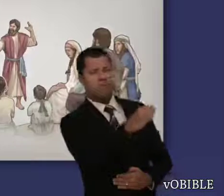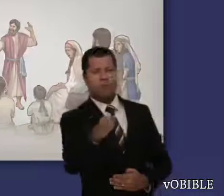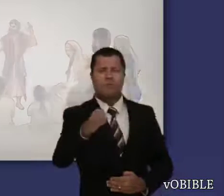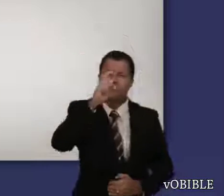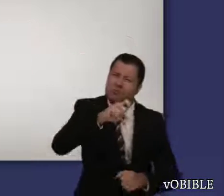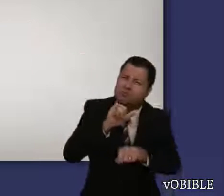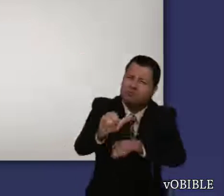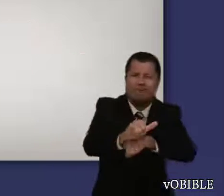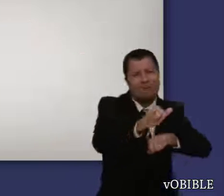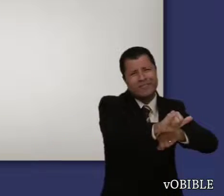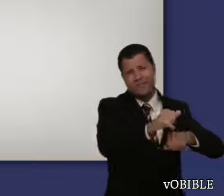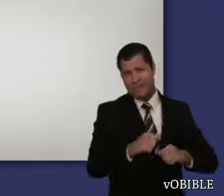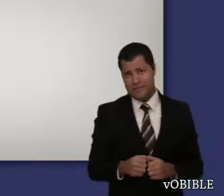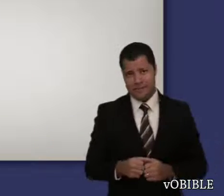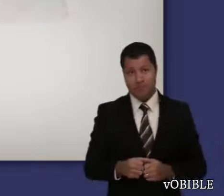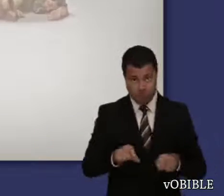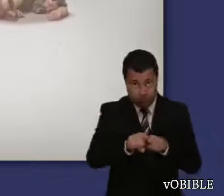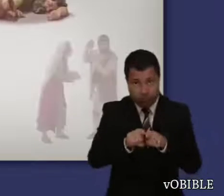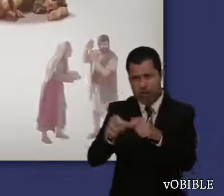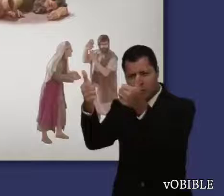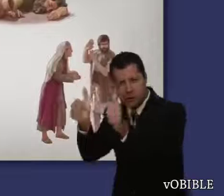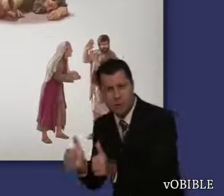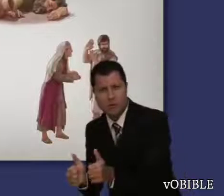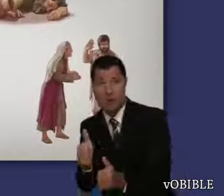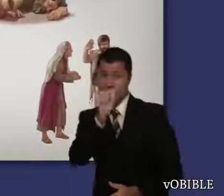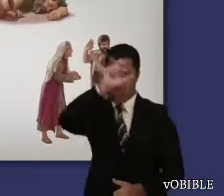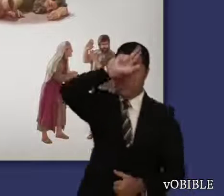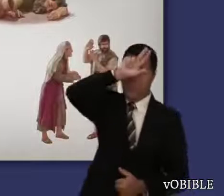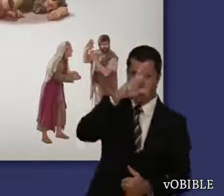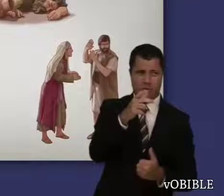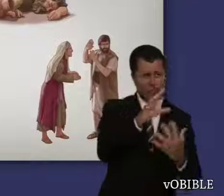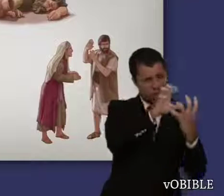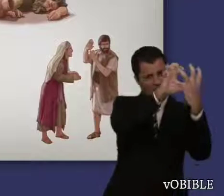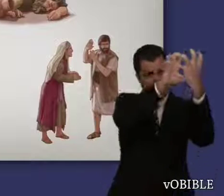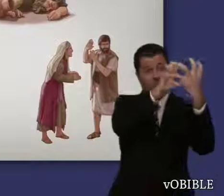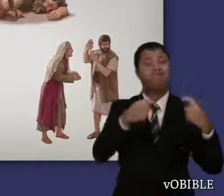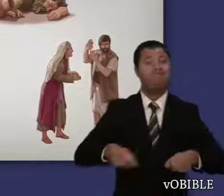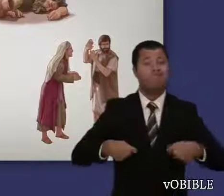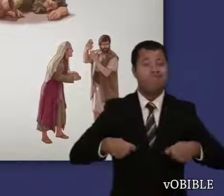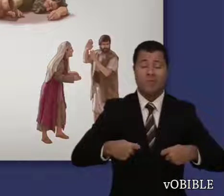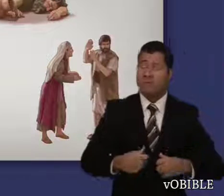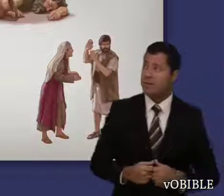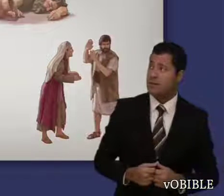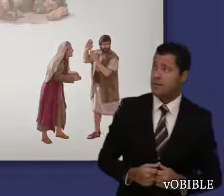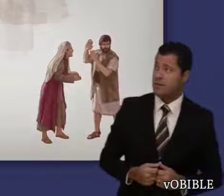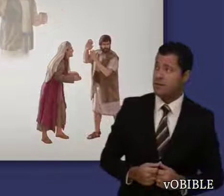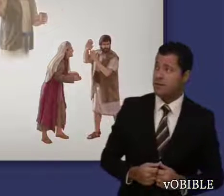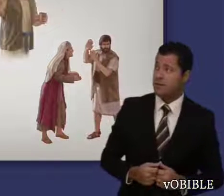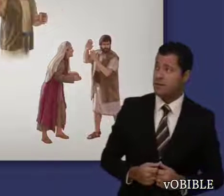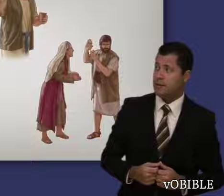apóstolos. Paulo relembra a congregação que a verdade pode demolir fortalezas, como